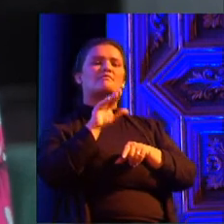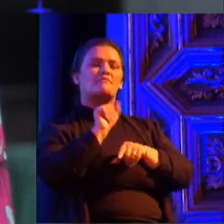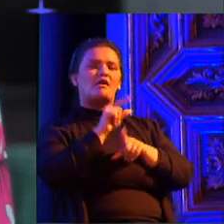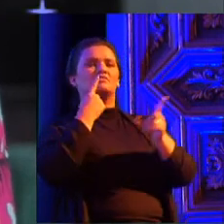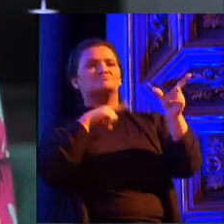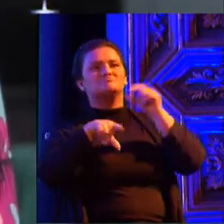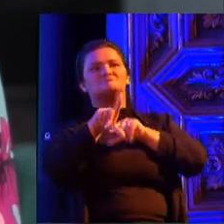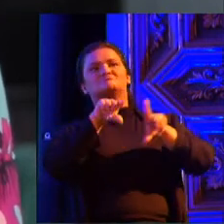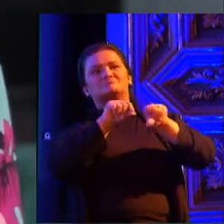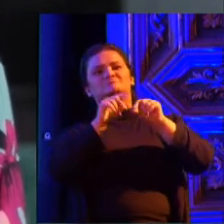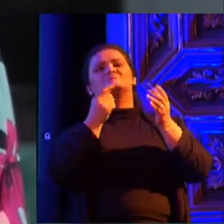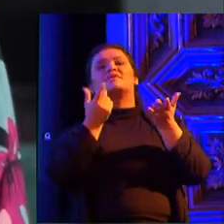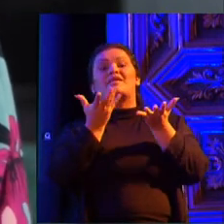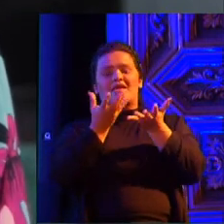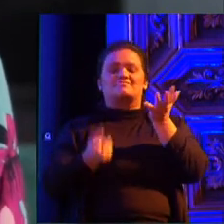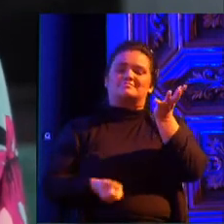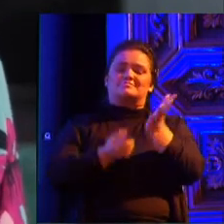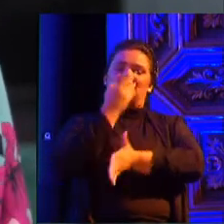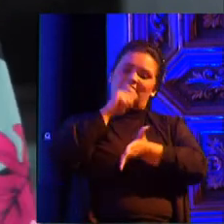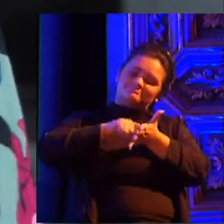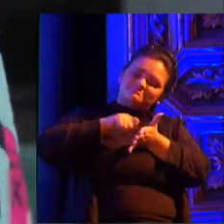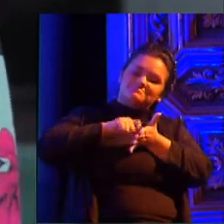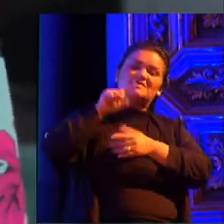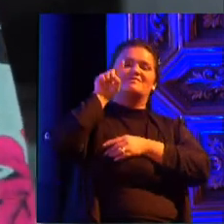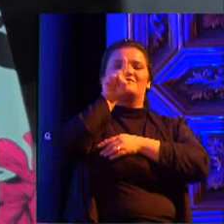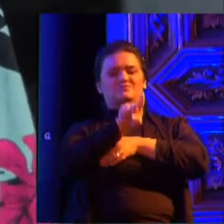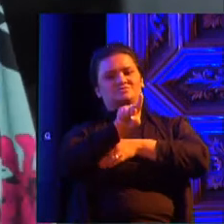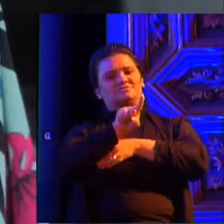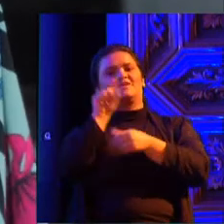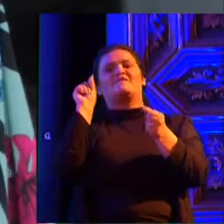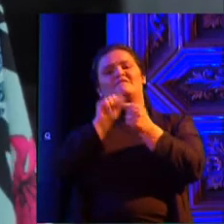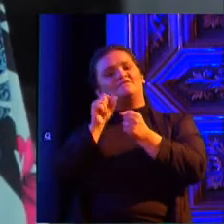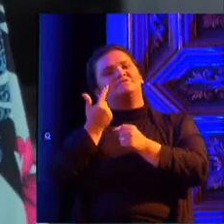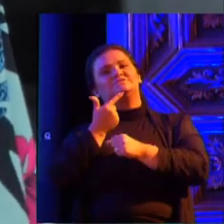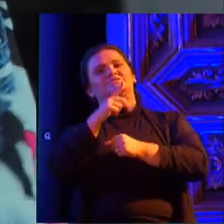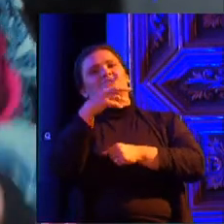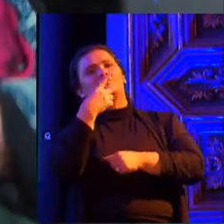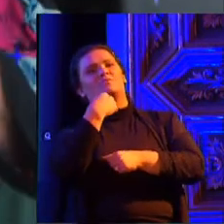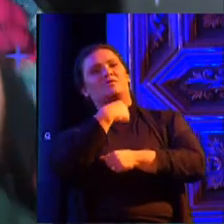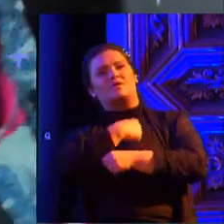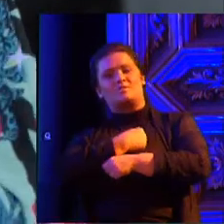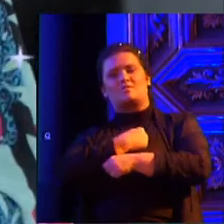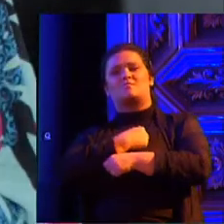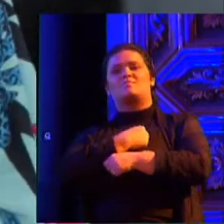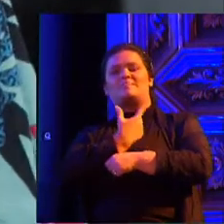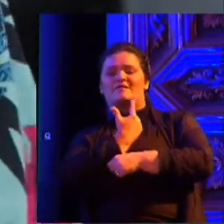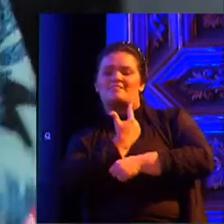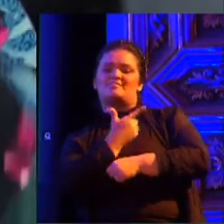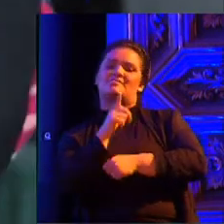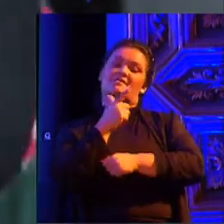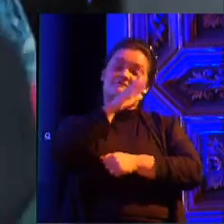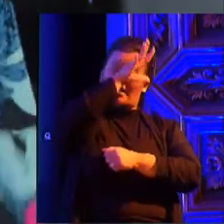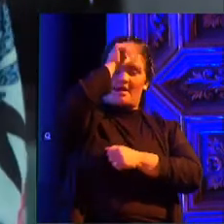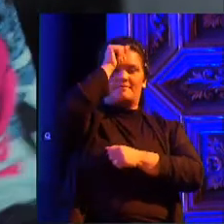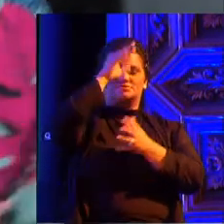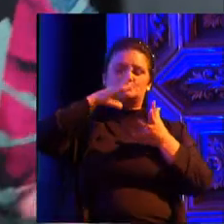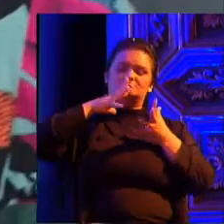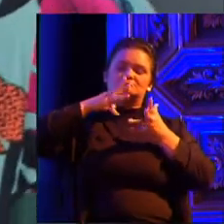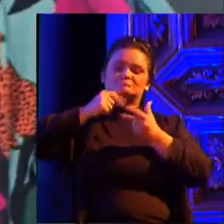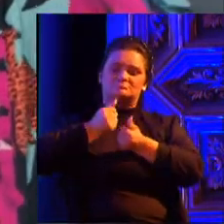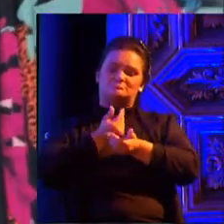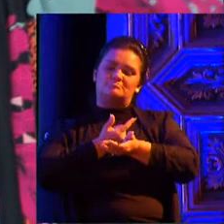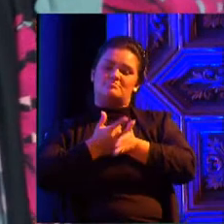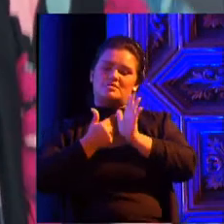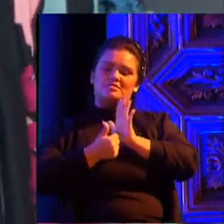que ele gostaria de ter composto. E você, faça o seu hino e leve essa Amazônia para o mundo.